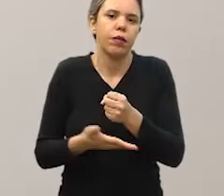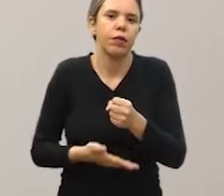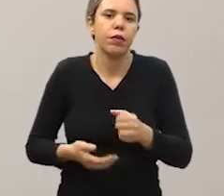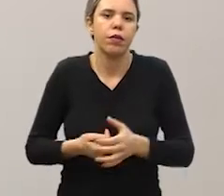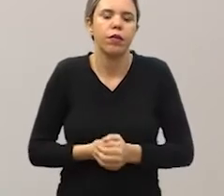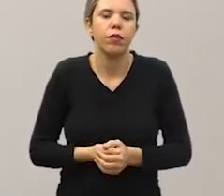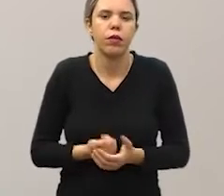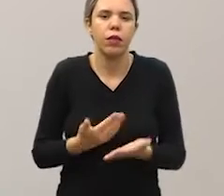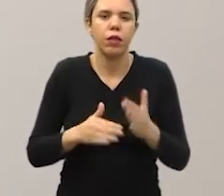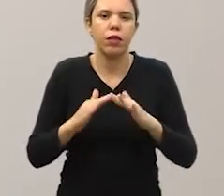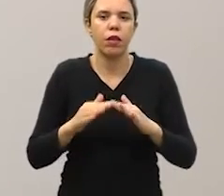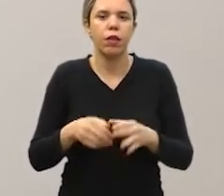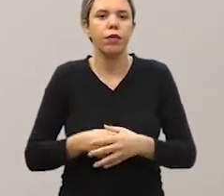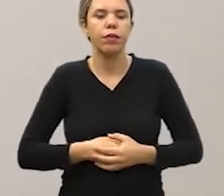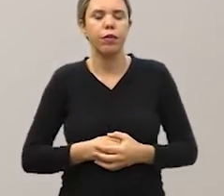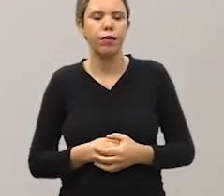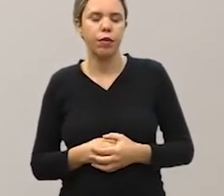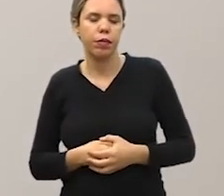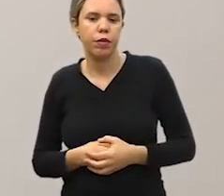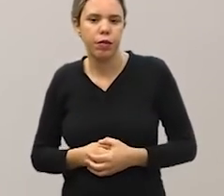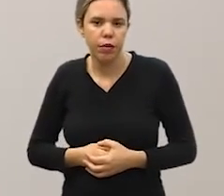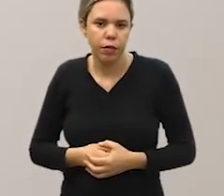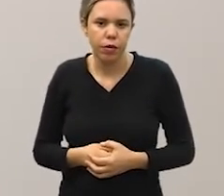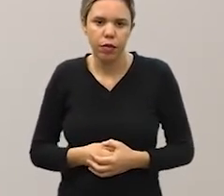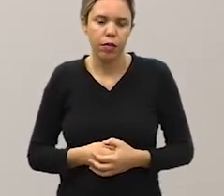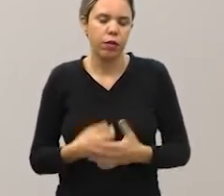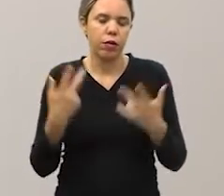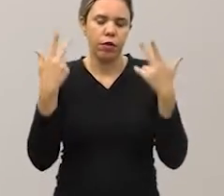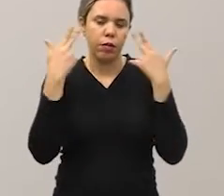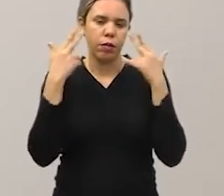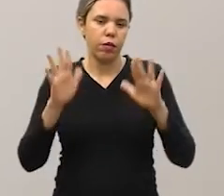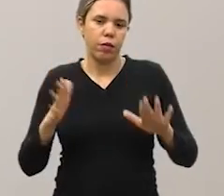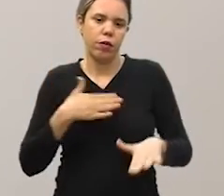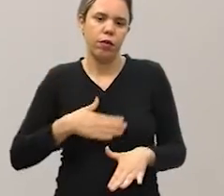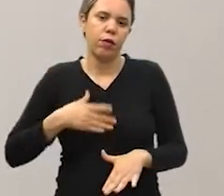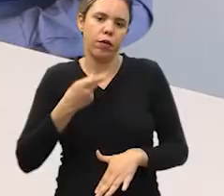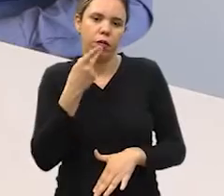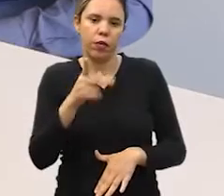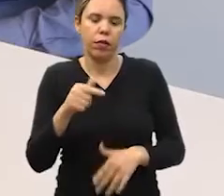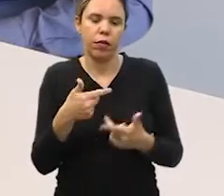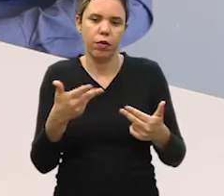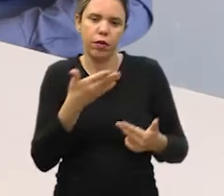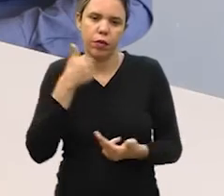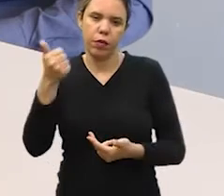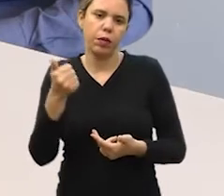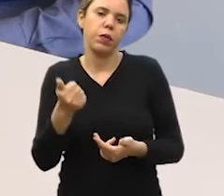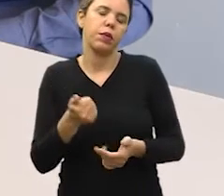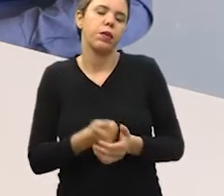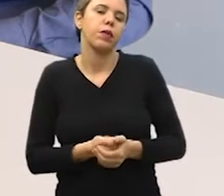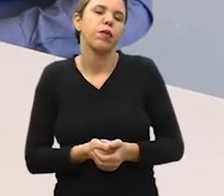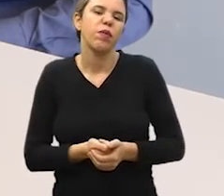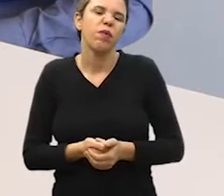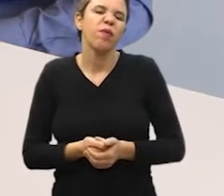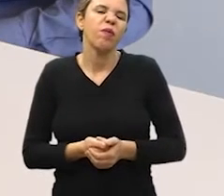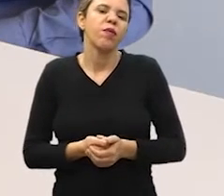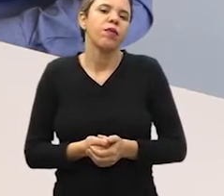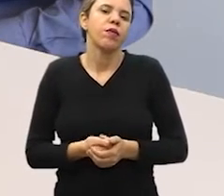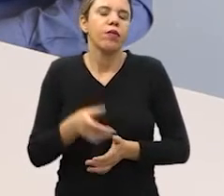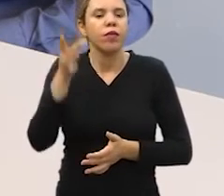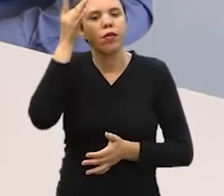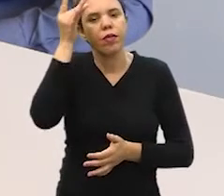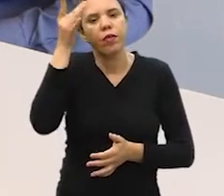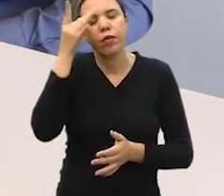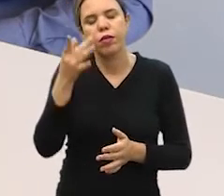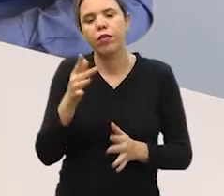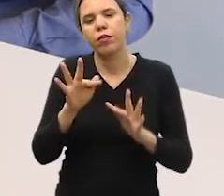né, na escola. Mas, naturalmente, eu gosto de dizer que uma das melhores heranças que um